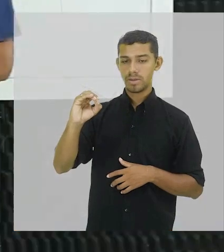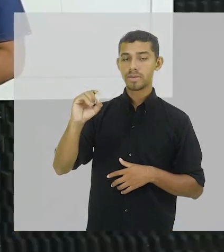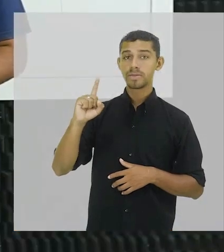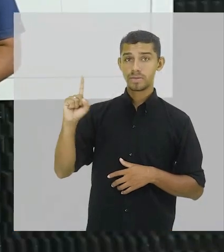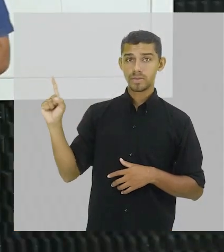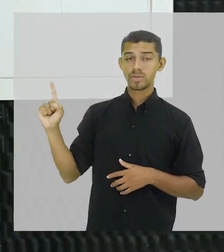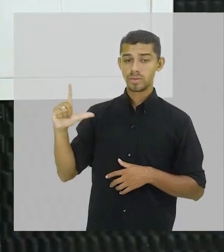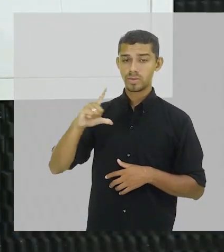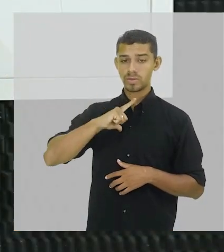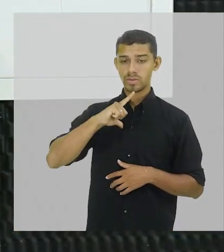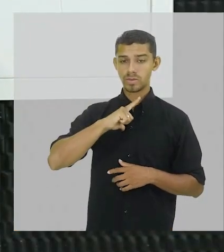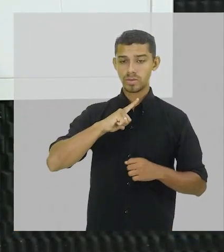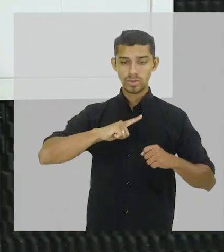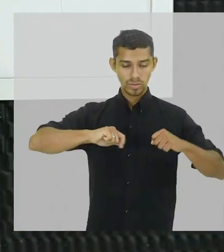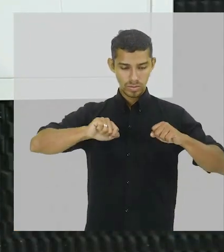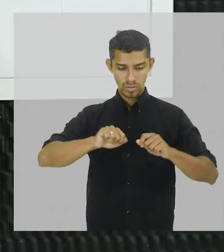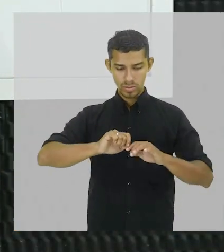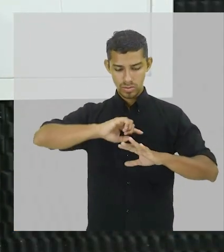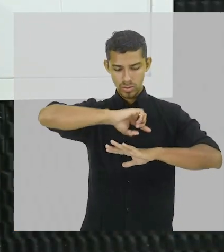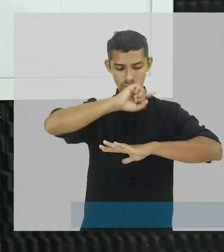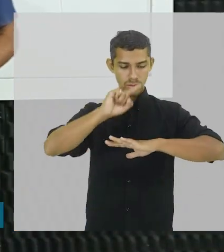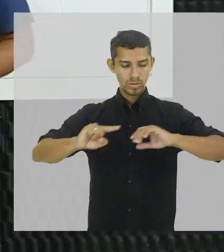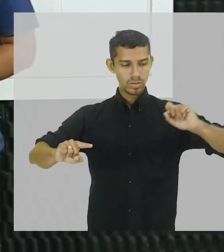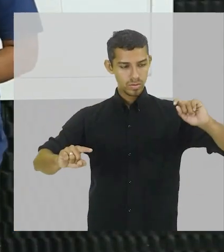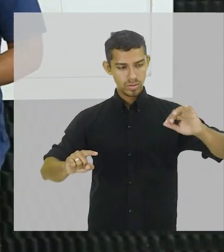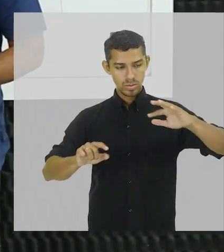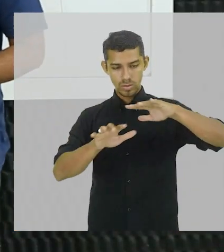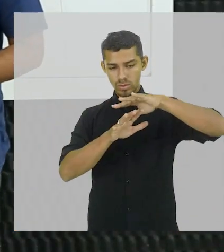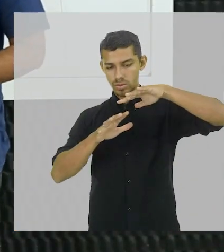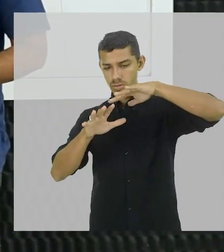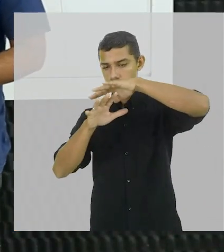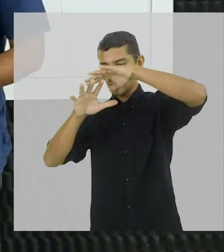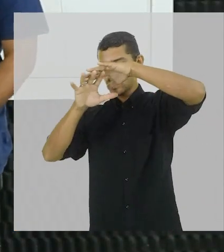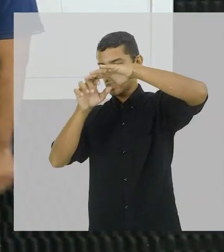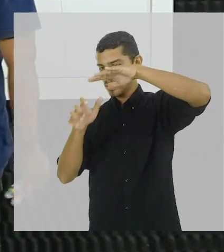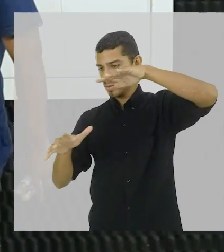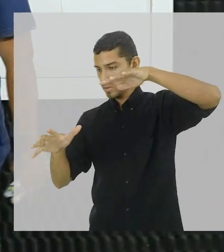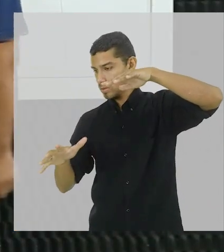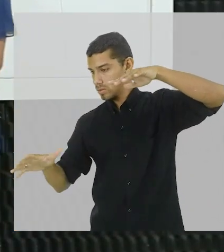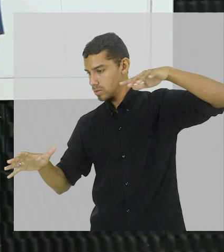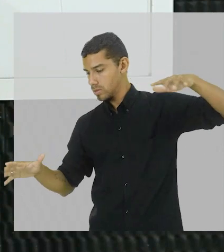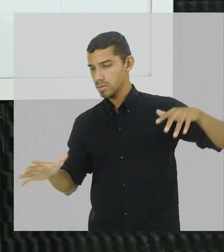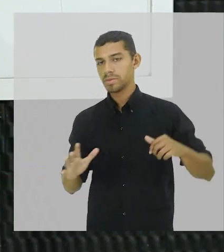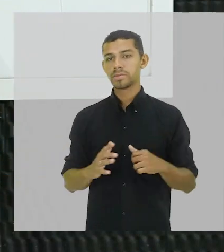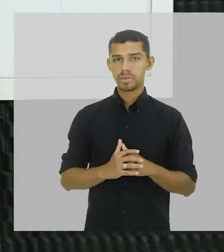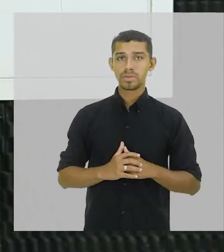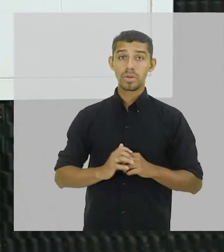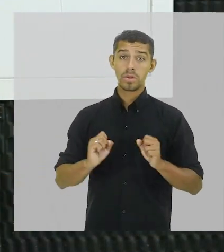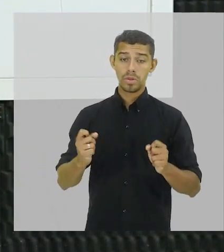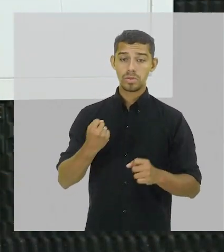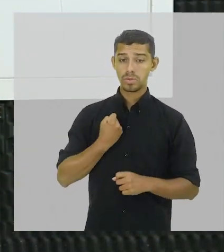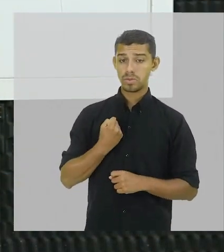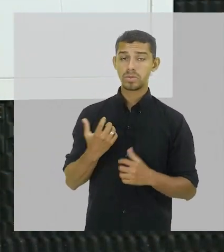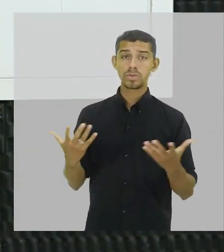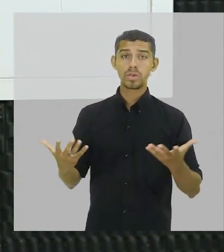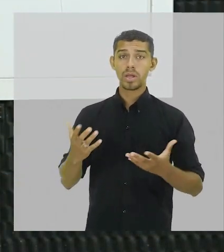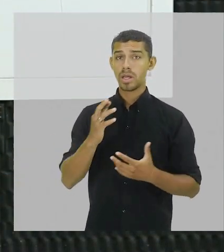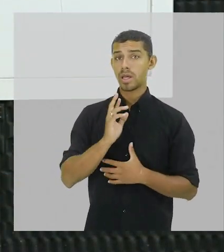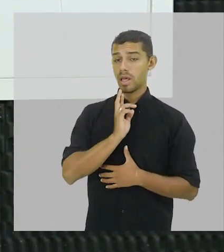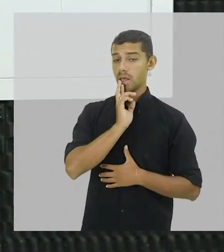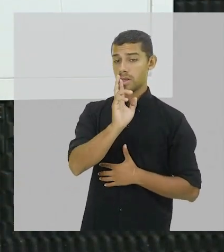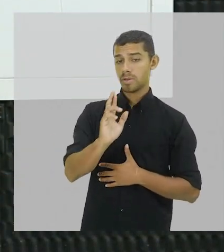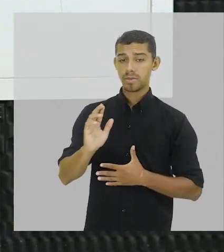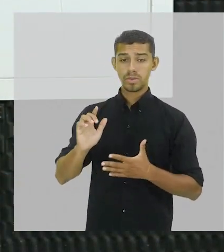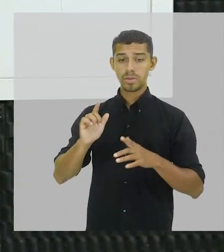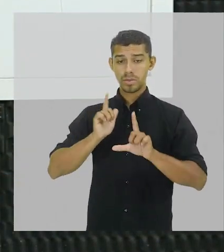difração. A difração nada mais é do que esse contorno de obstáculo feito pelas zonas. Tá ok? Então, com a questão 3, resposta à letra D,